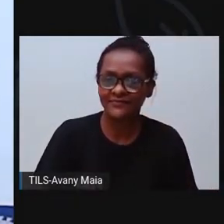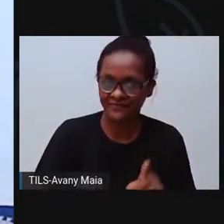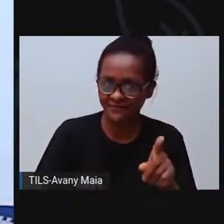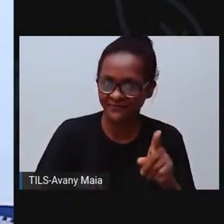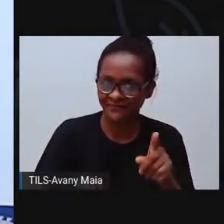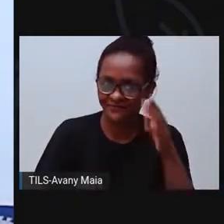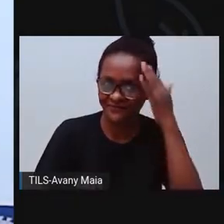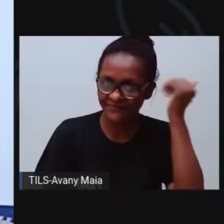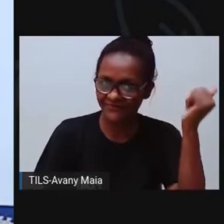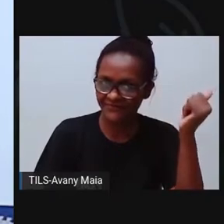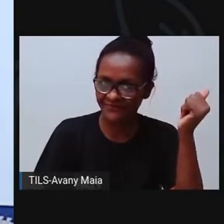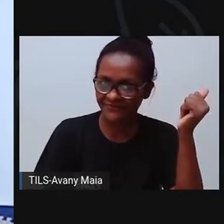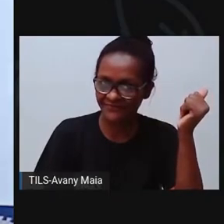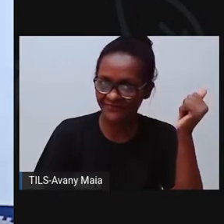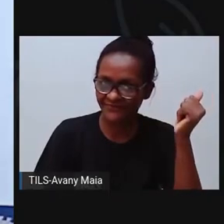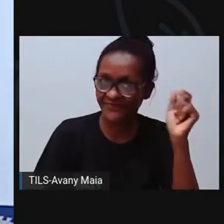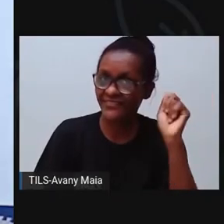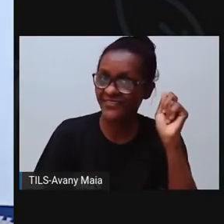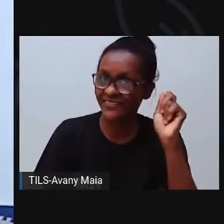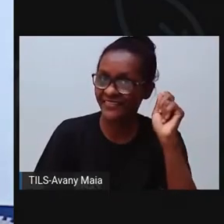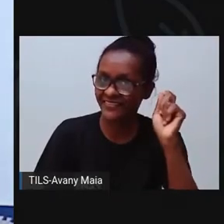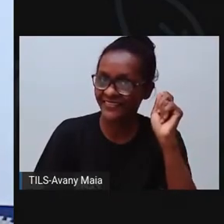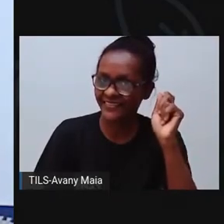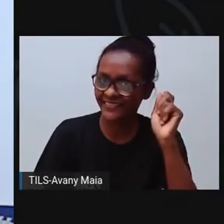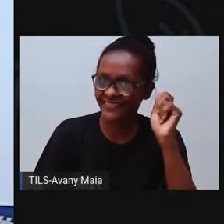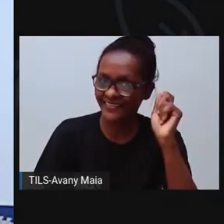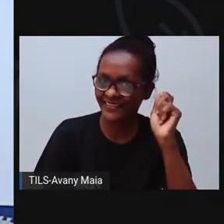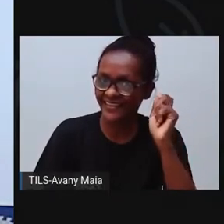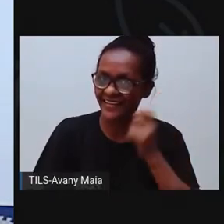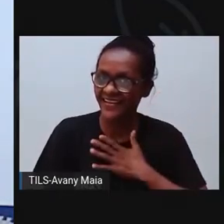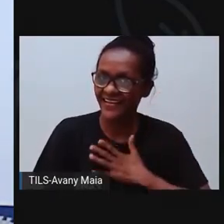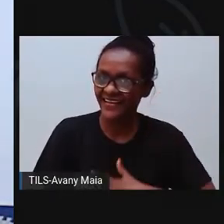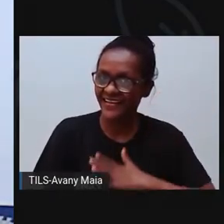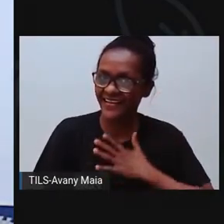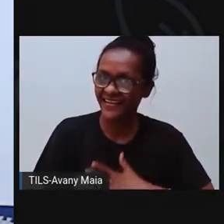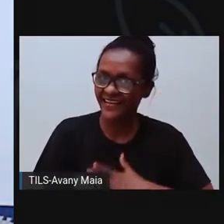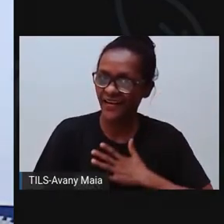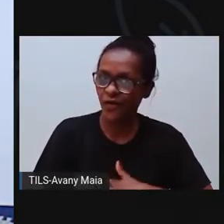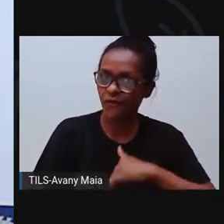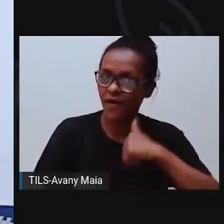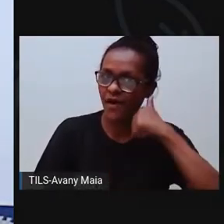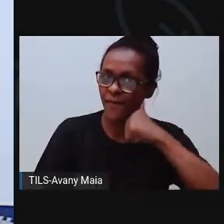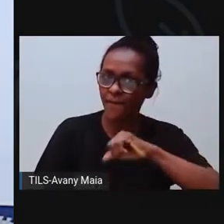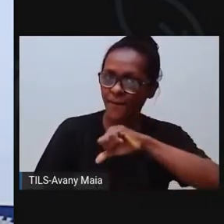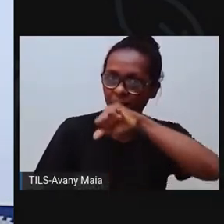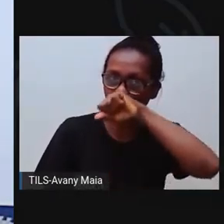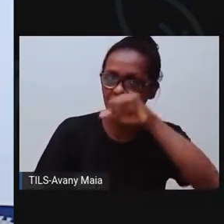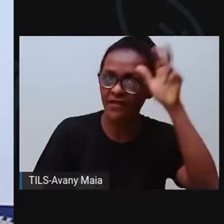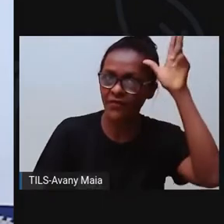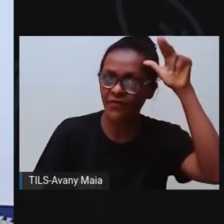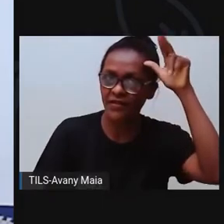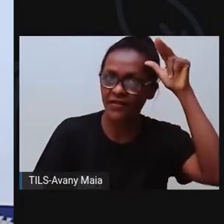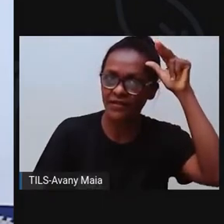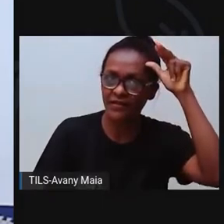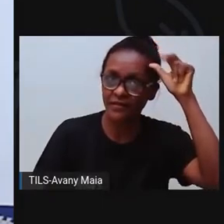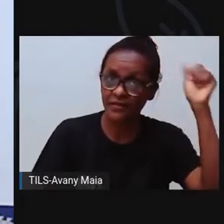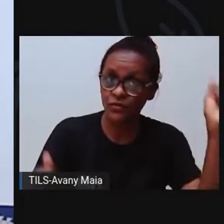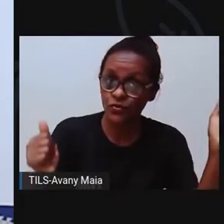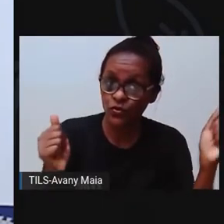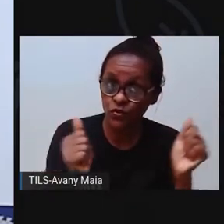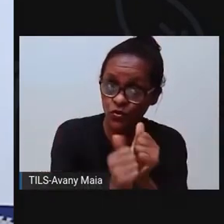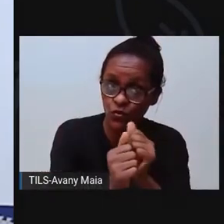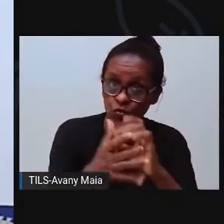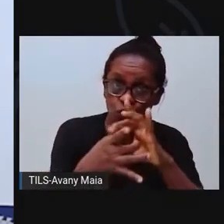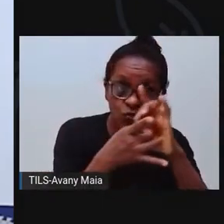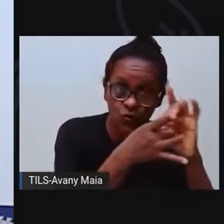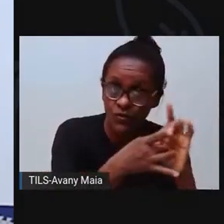descobrir? Que será que acalma a mãe do coelhinho? Ó! Estar com a nossa família todos